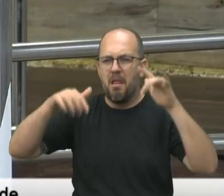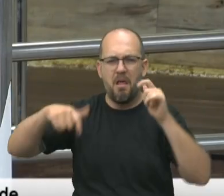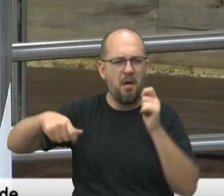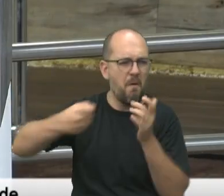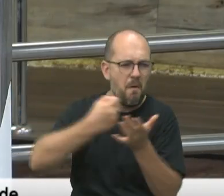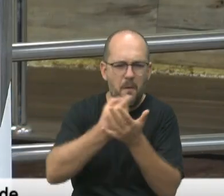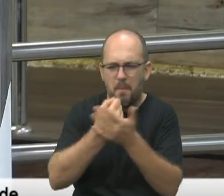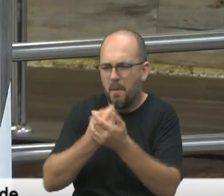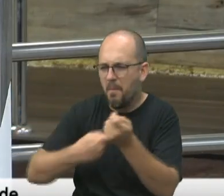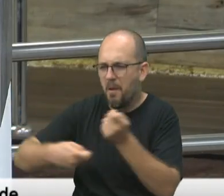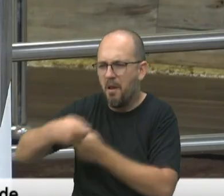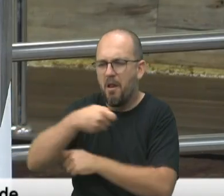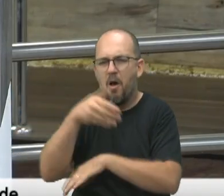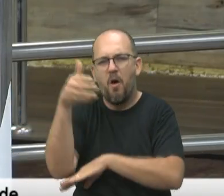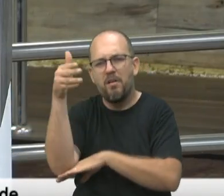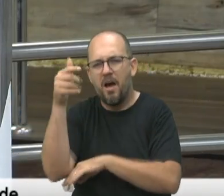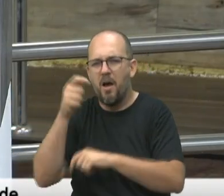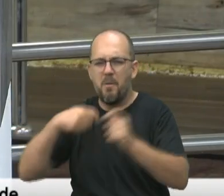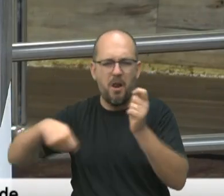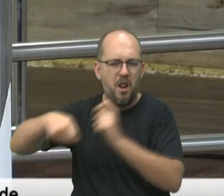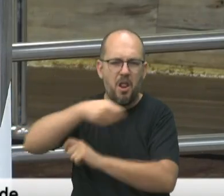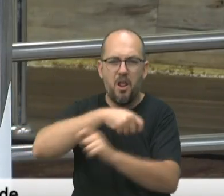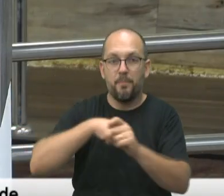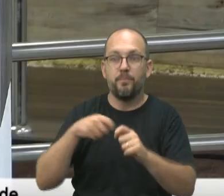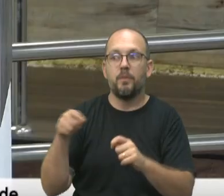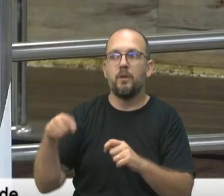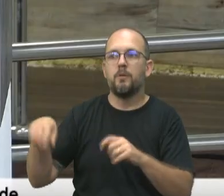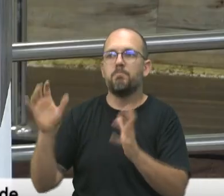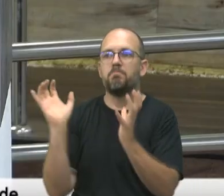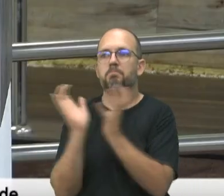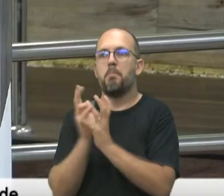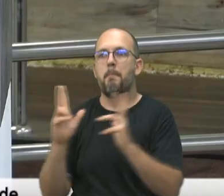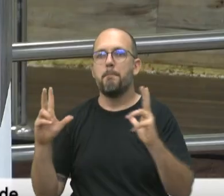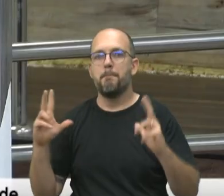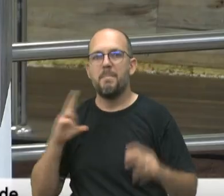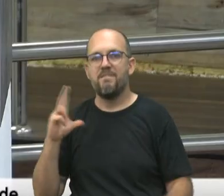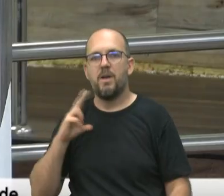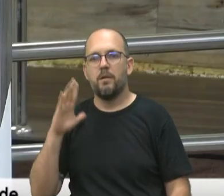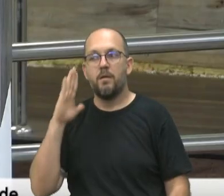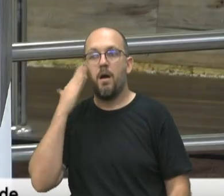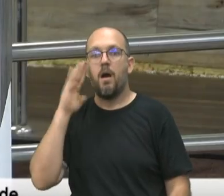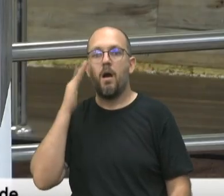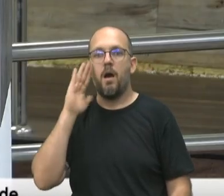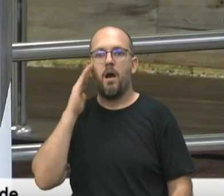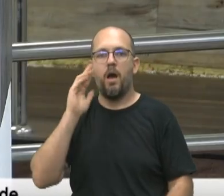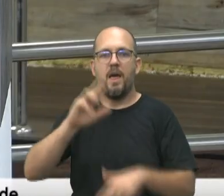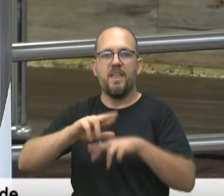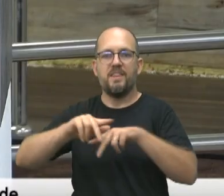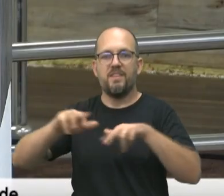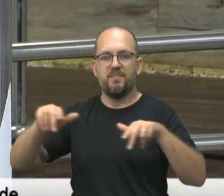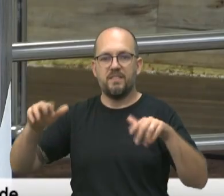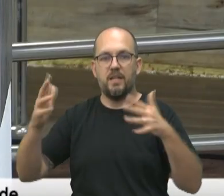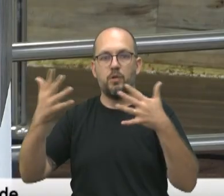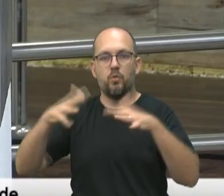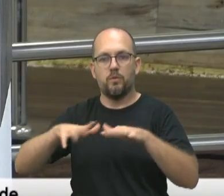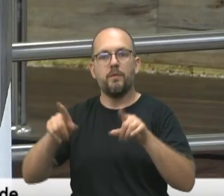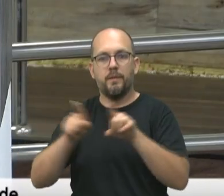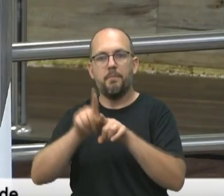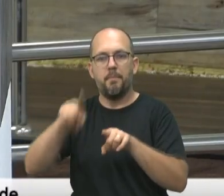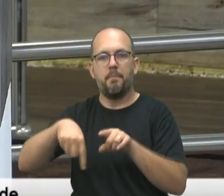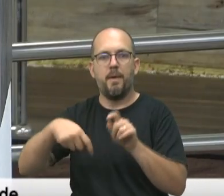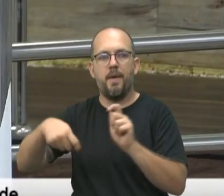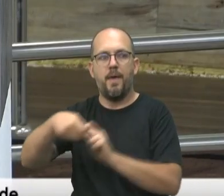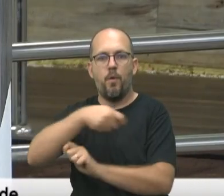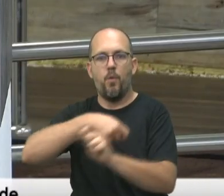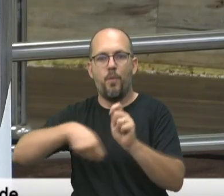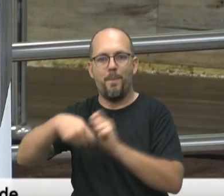empresas. A iniciativa privada, ela entendeu que a diversidade e a inclusão se tornou também um ativo nesse sentido da economia.